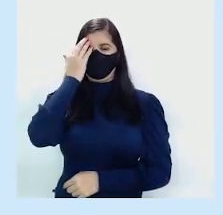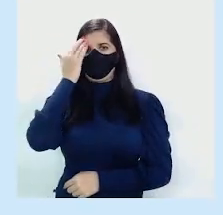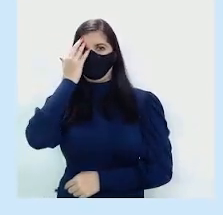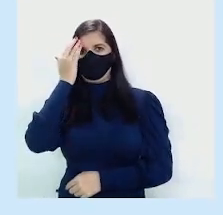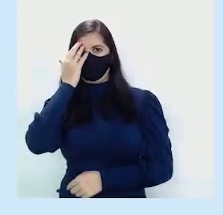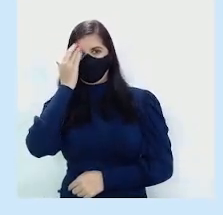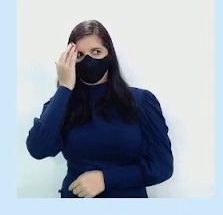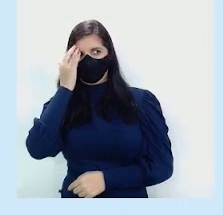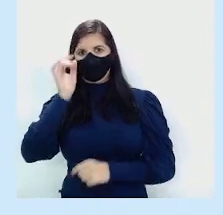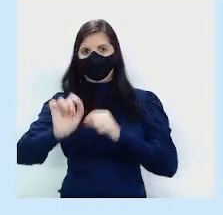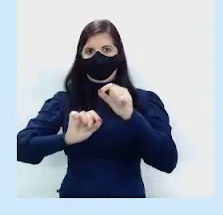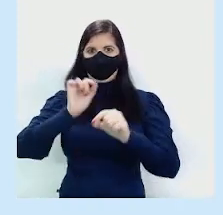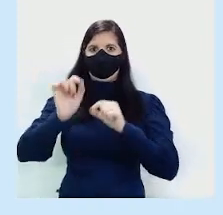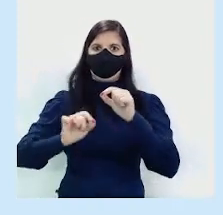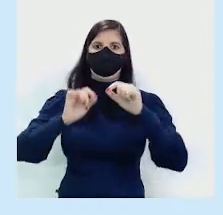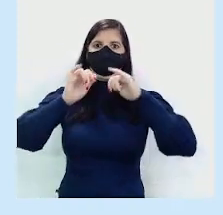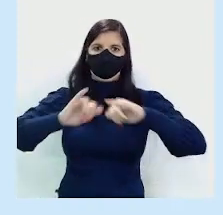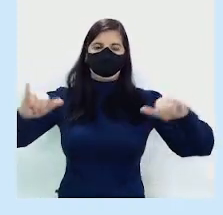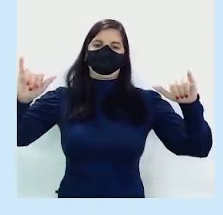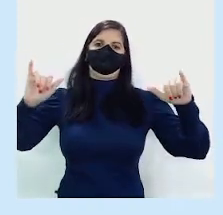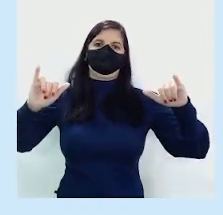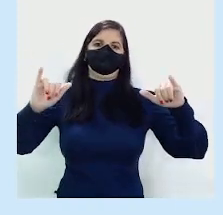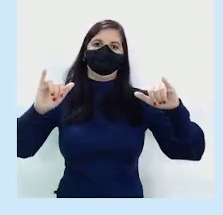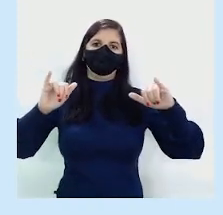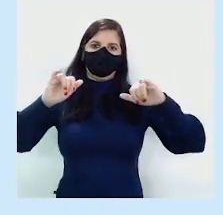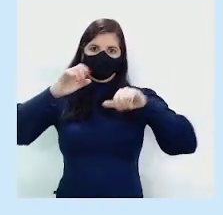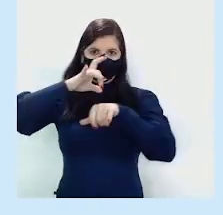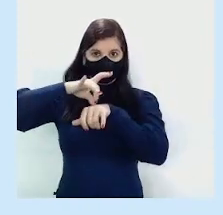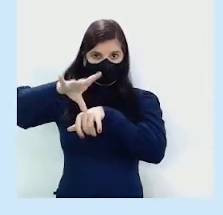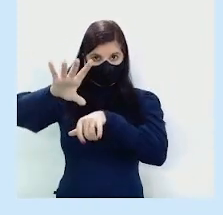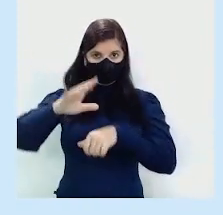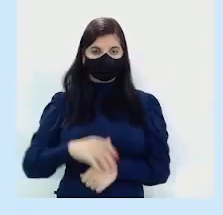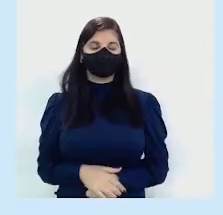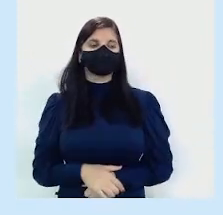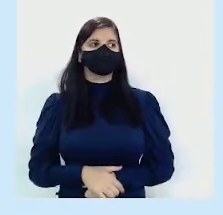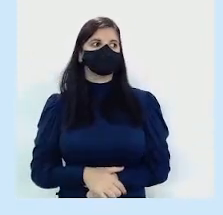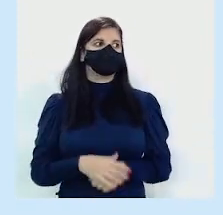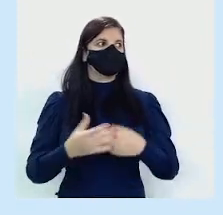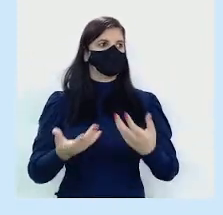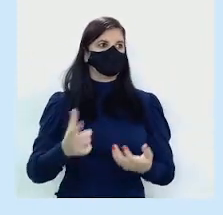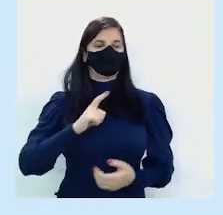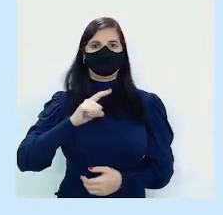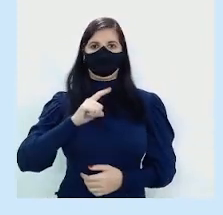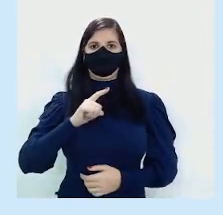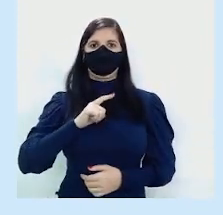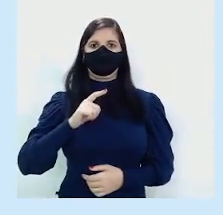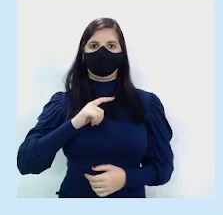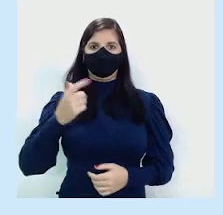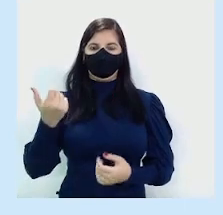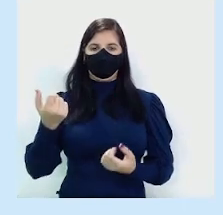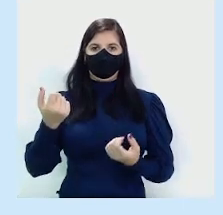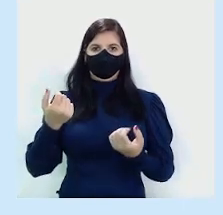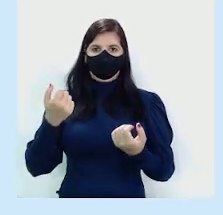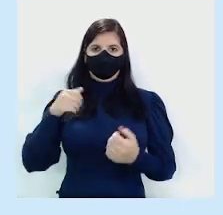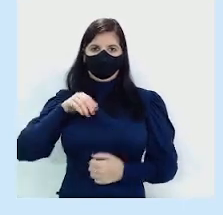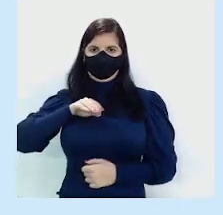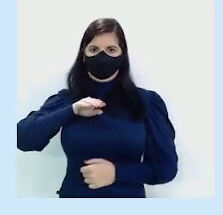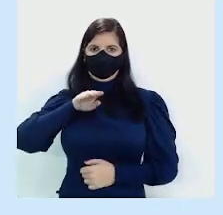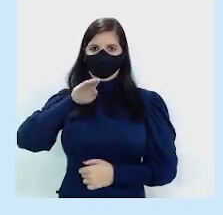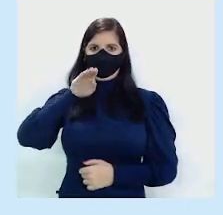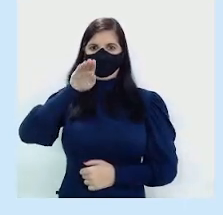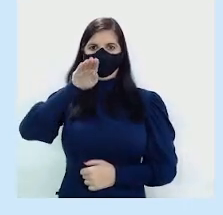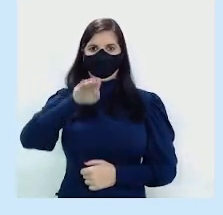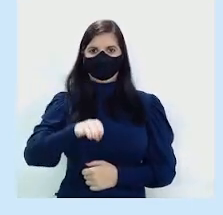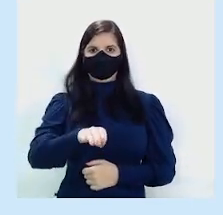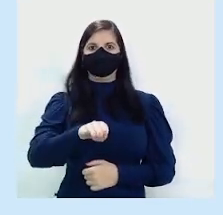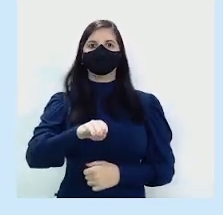entende qual é a mensagem que está sendo passada, né? Por exemplo, você tem lá no trânsito uma placa